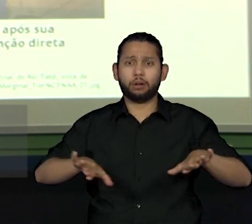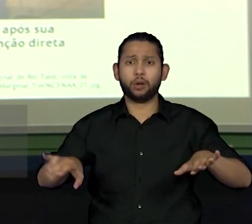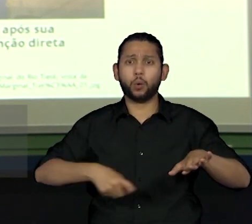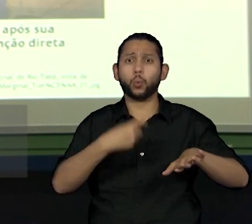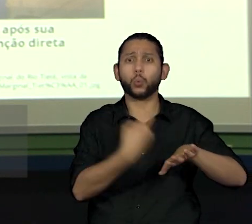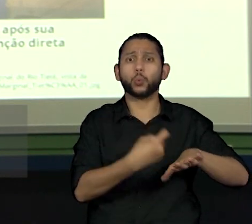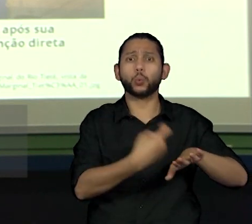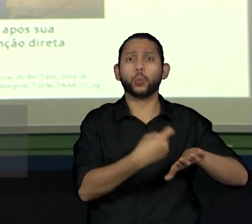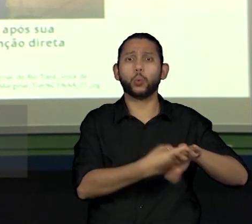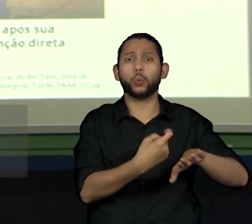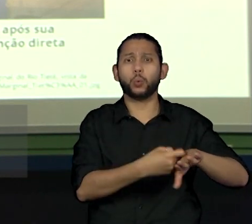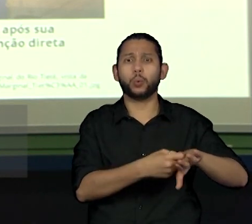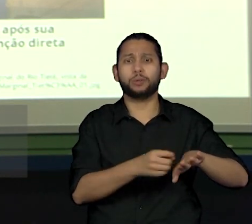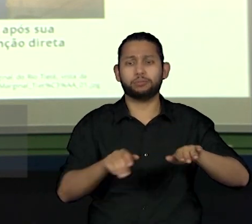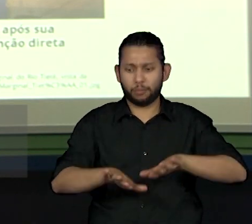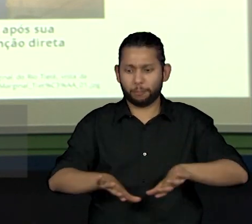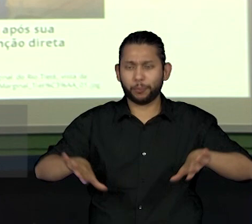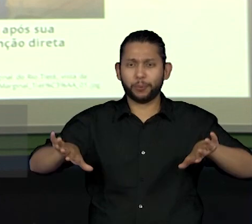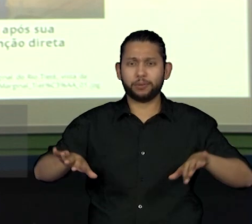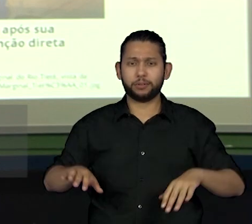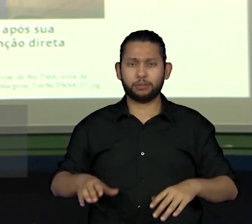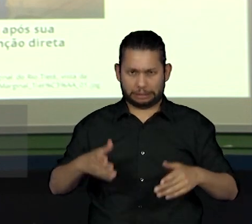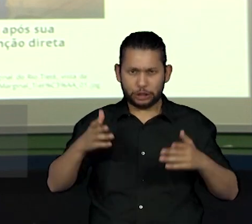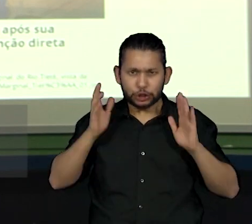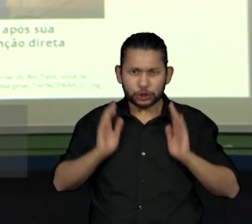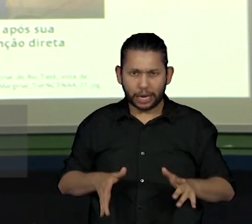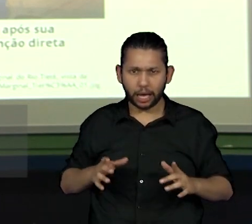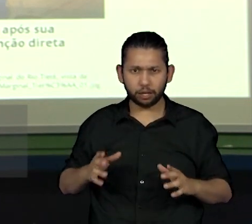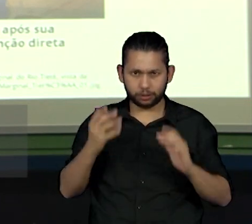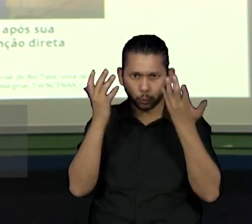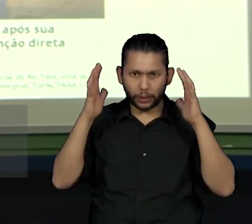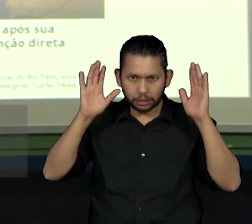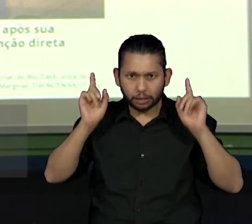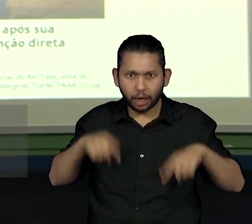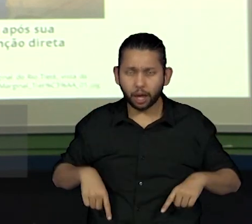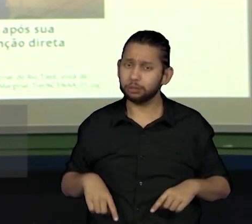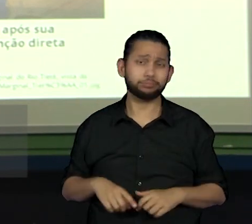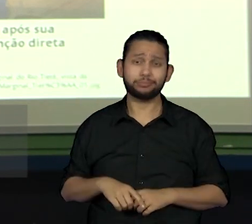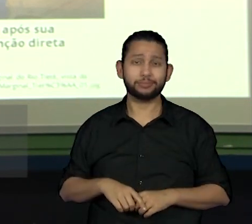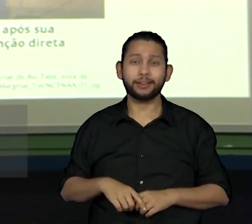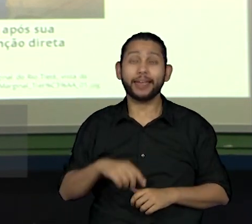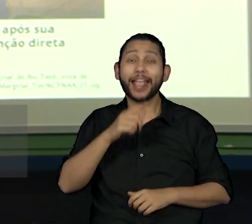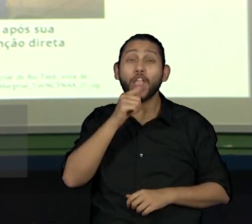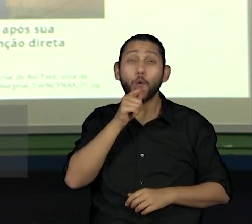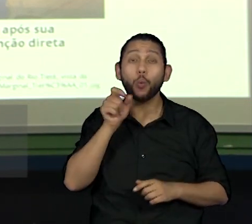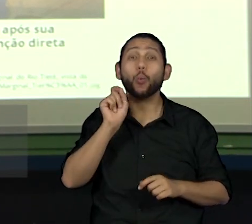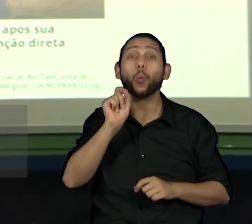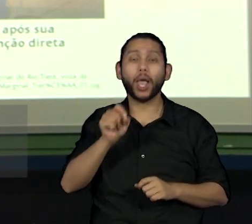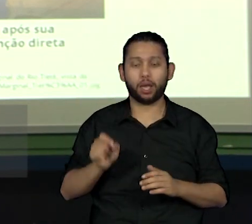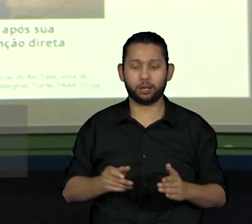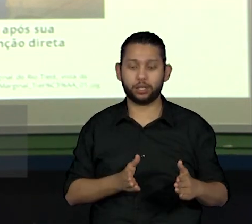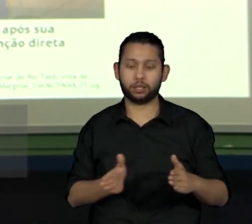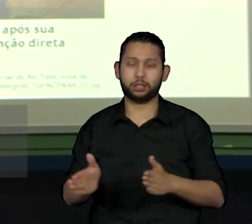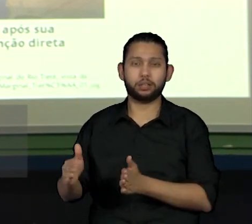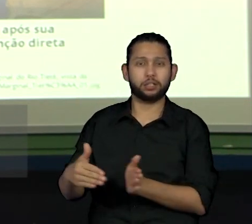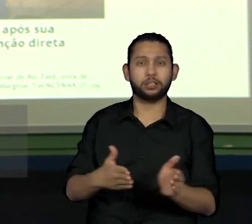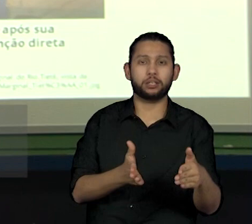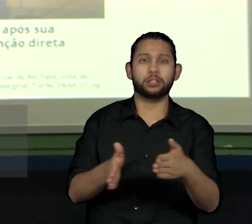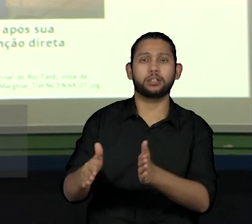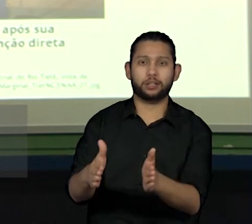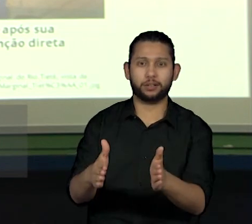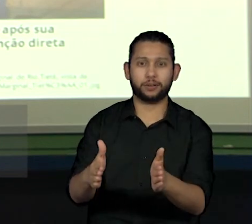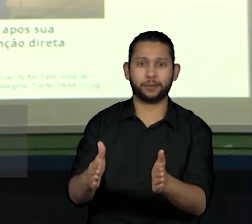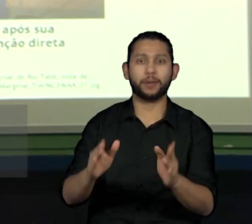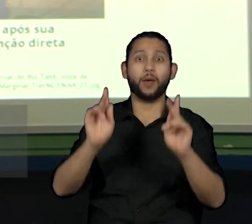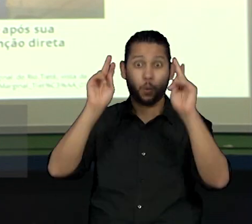natural? Claro que não, foi o ser humano que retificou o rio. Por que o ser humano foi mexer no rio?